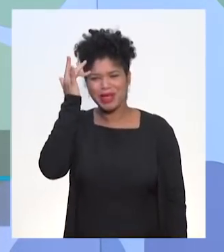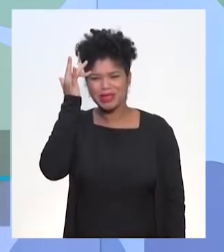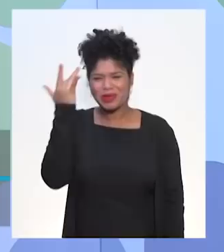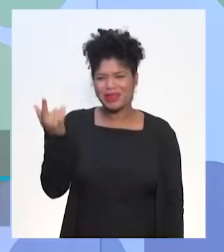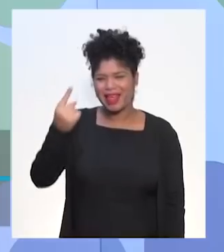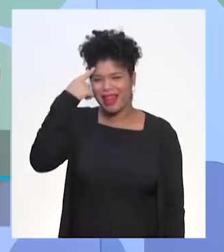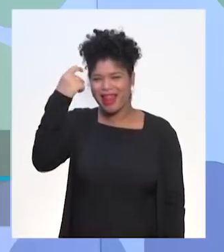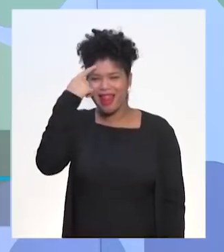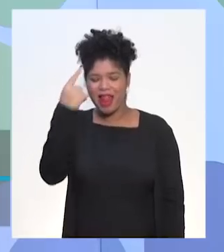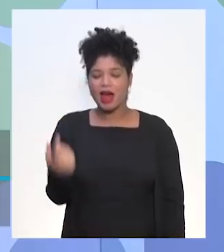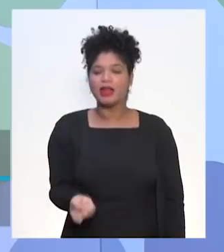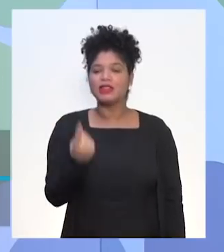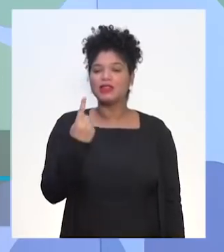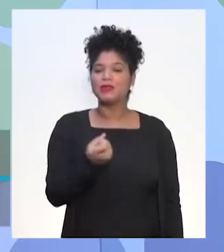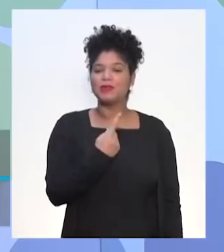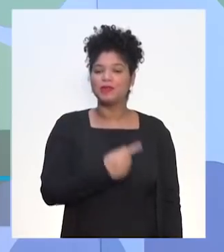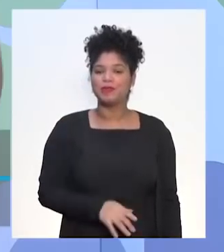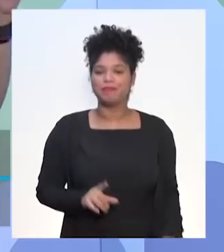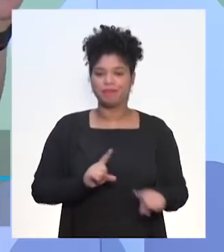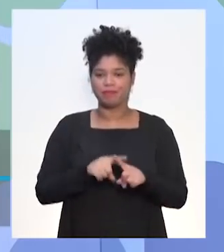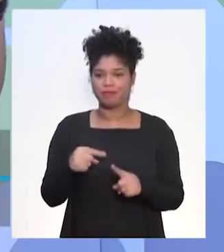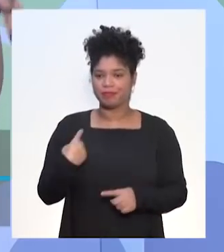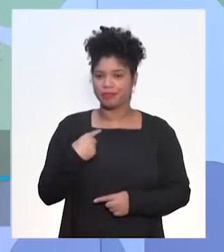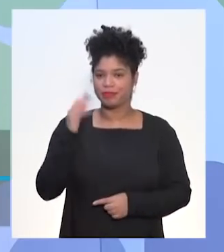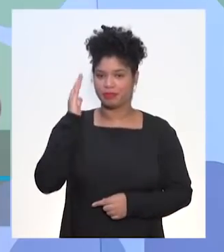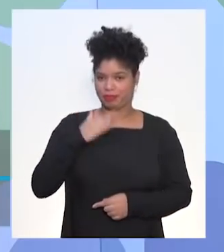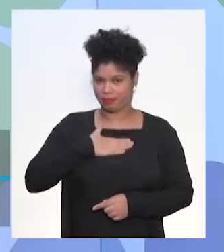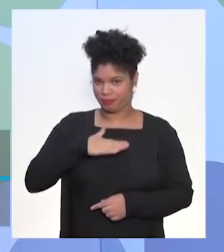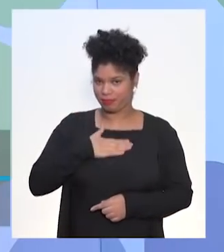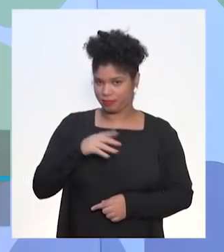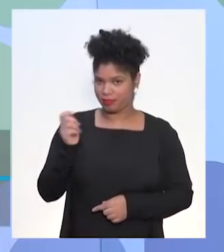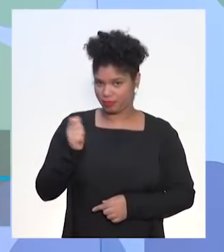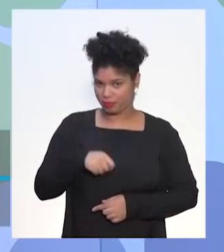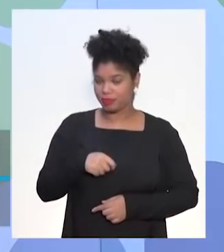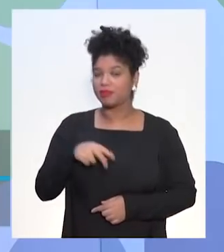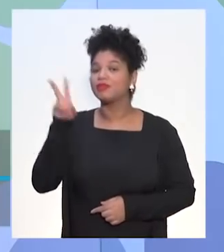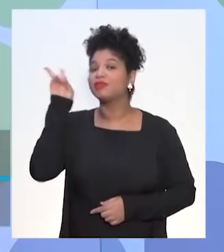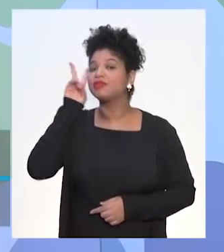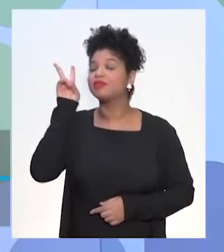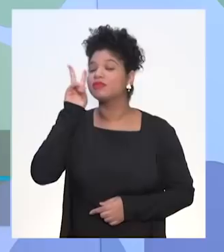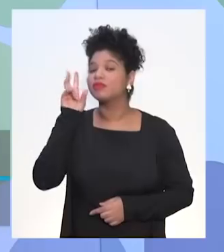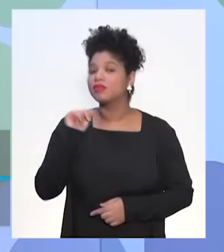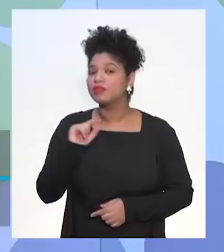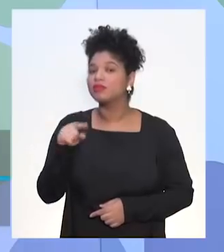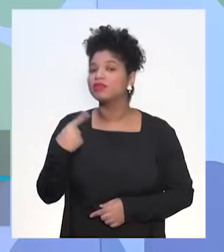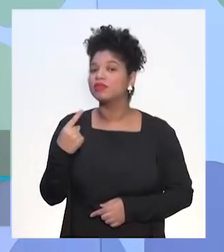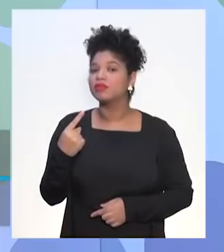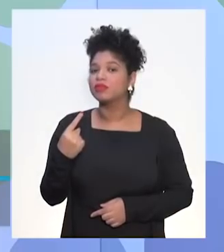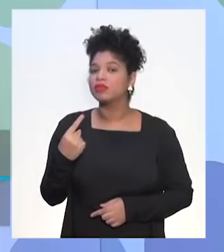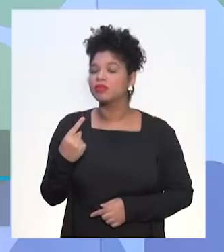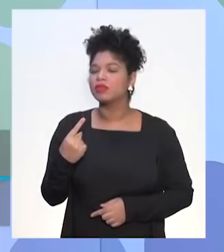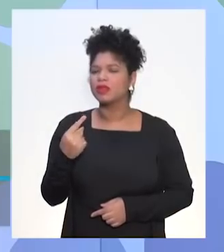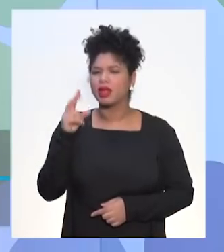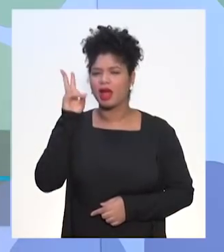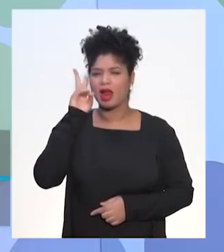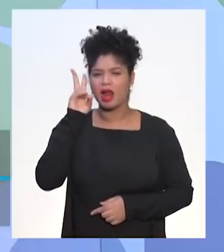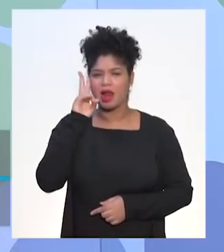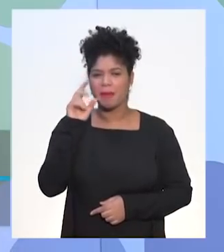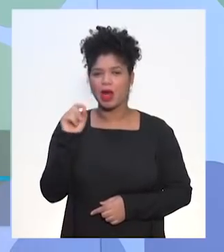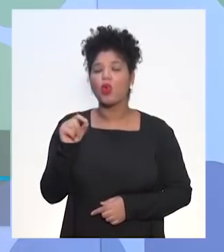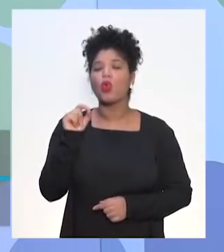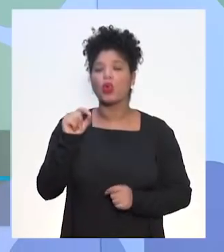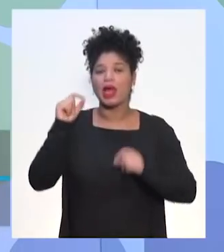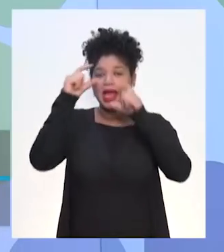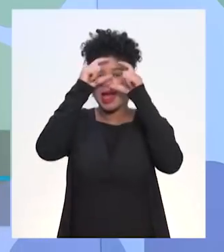ponto, mas eu acho que a gente pode até ali, ó, beber um pouco ali das aulas que a gente teve no segundo ano, estabelecidos e outsiders, e lembrar da questão do estigma,